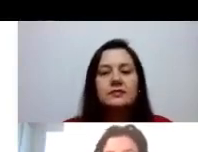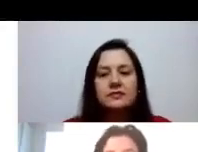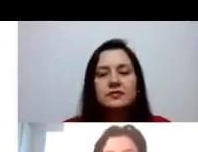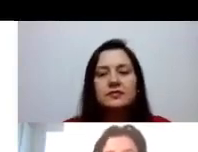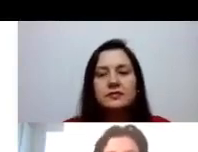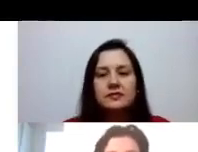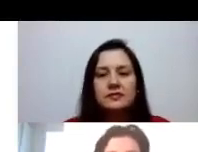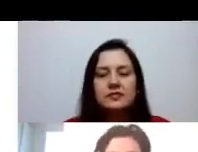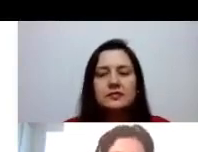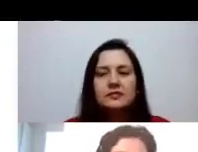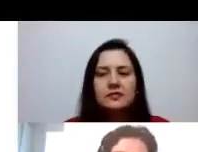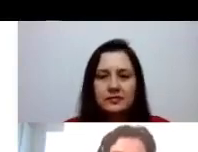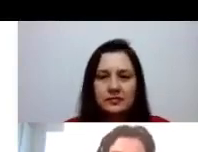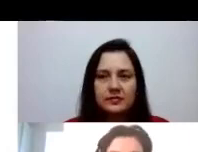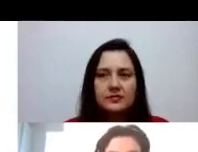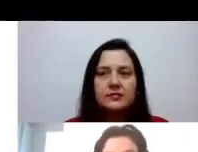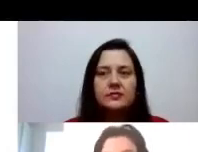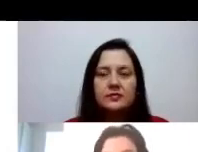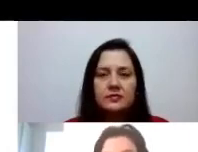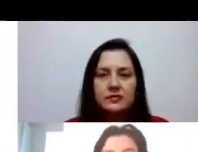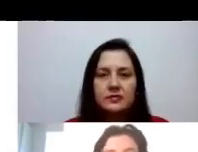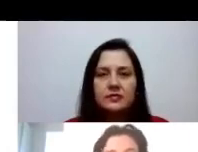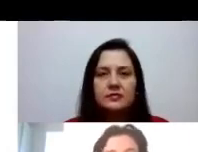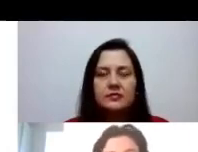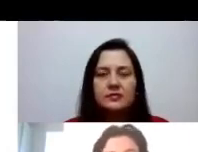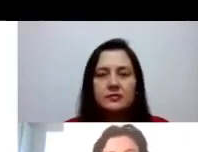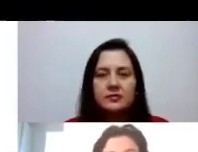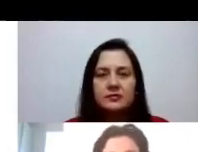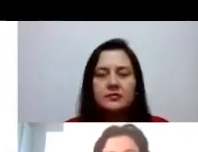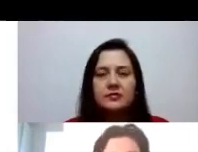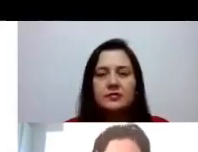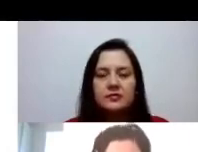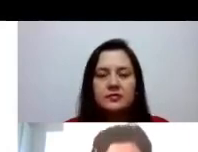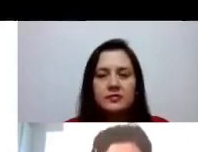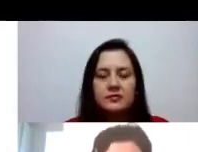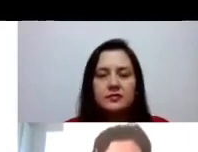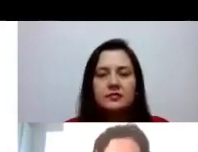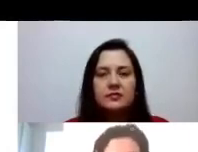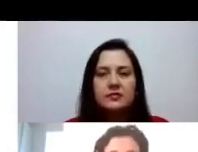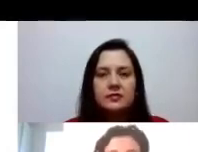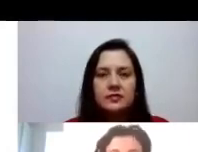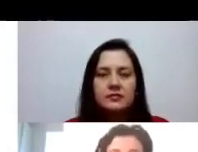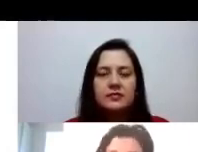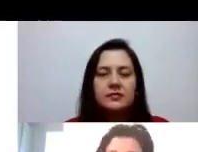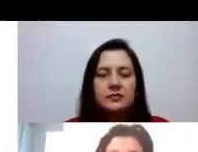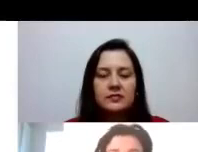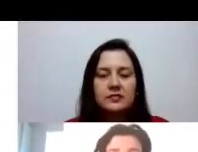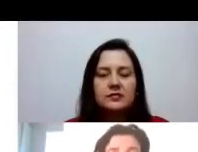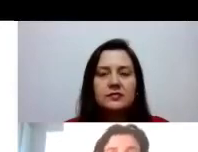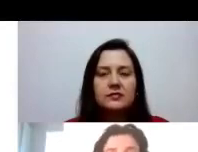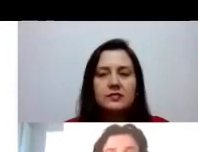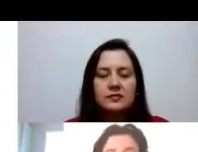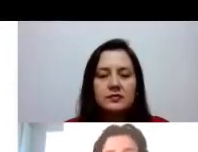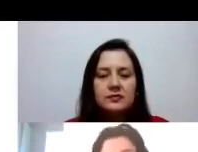em relação à gestão de bens, gestão de pessoas, sempre o critério da impessoalidade. A